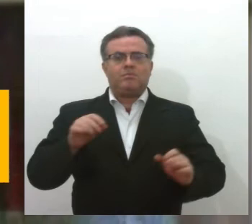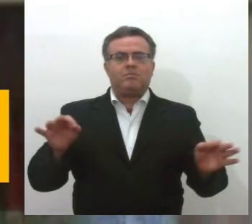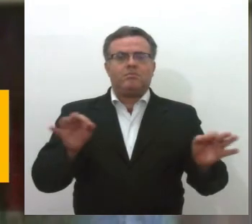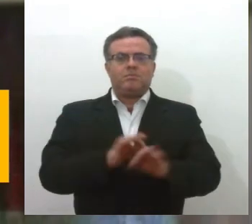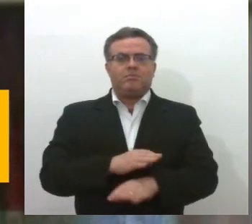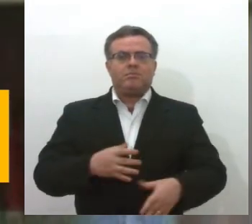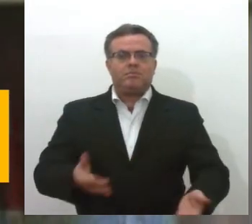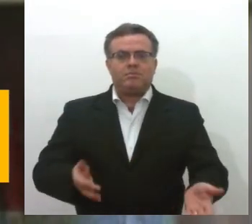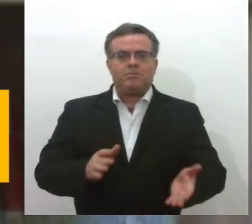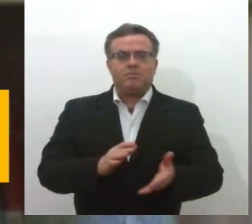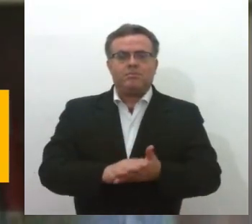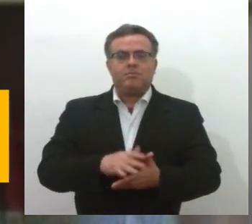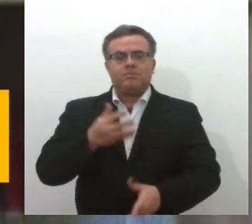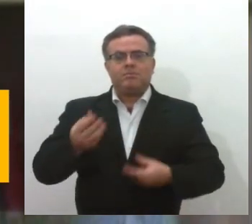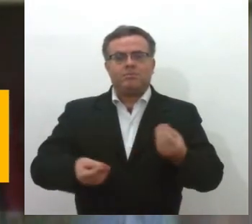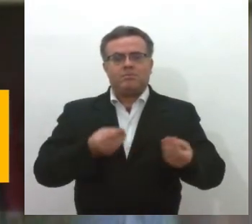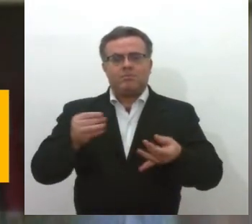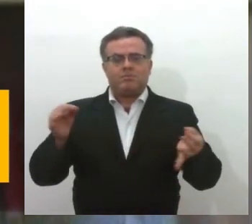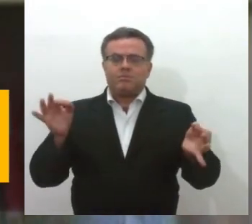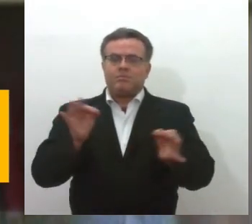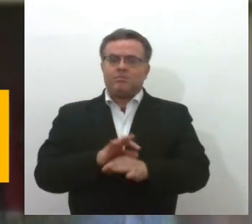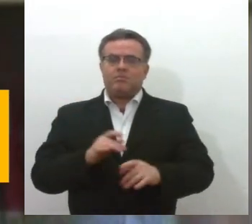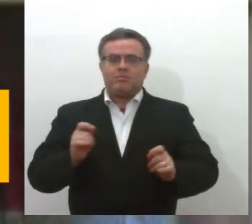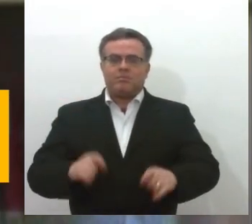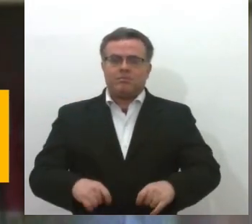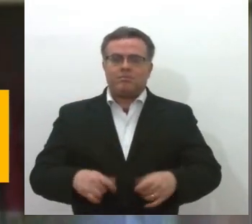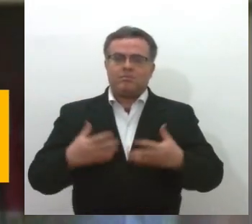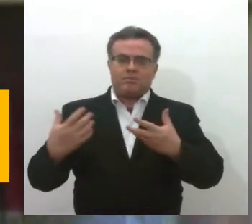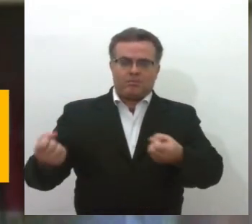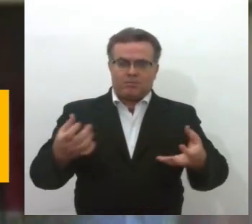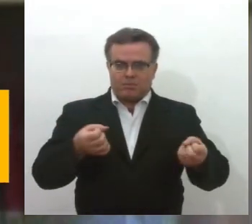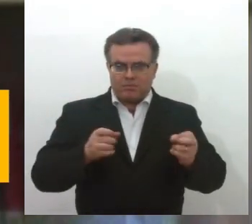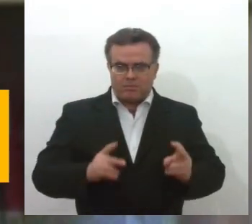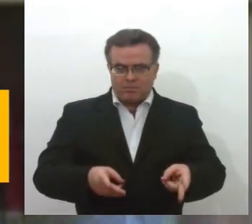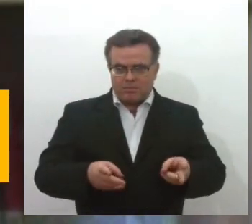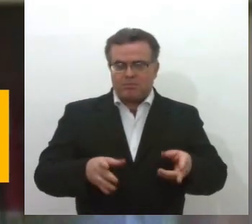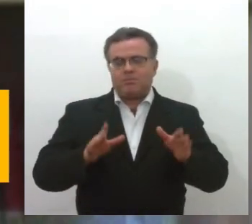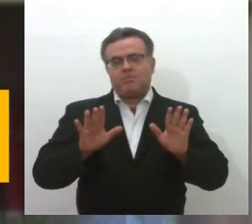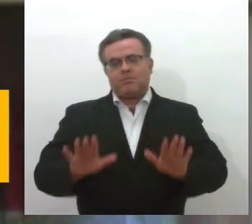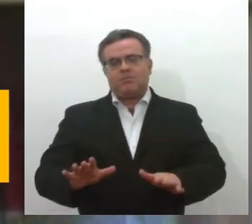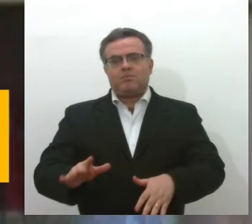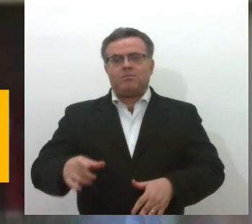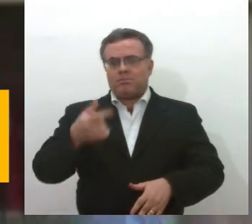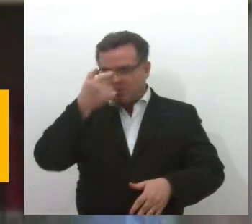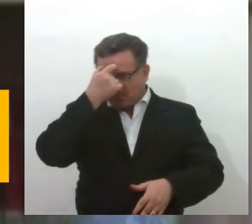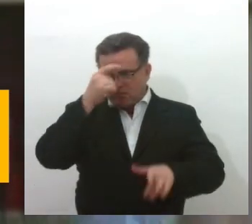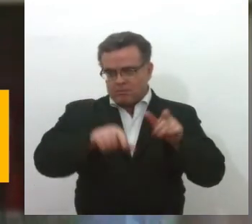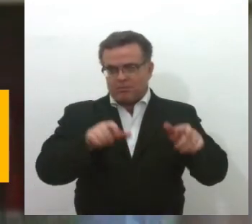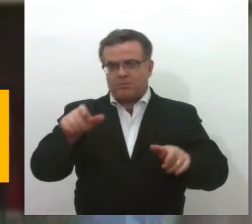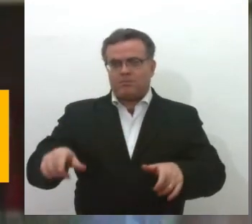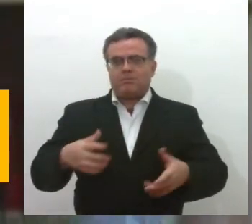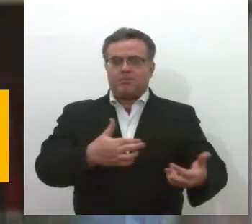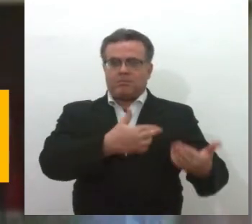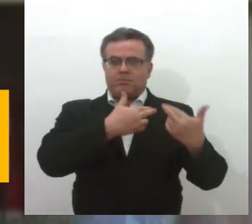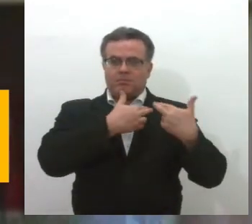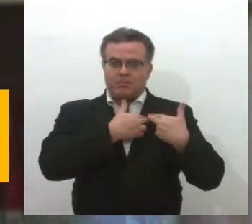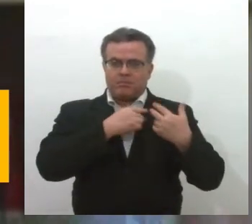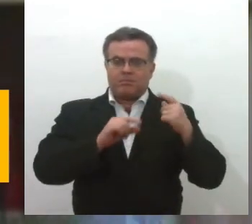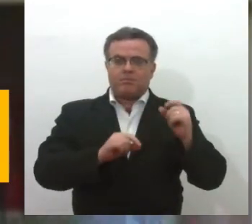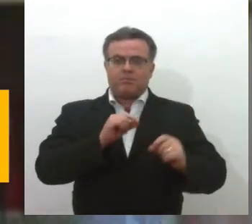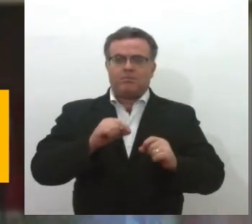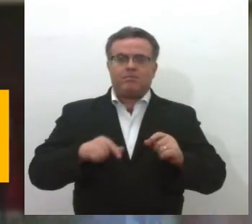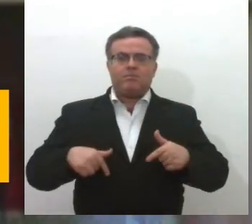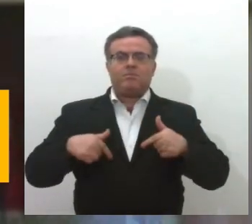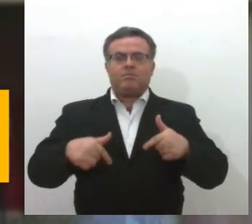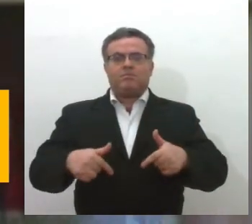ser vivo. Então, é importante que as pessoas que queiram adotar um animal de estimação tenham consciência das responsabilidades que esse ato